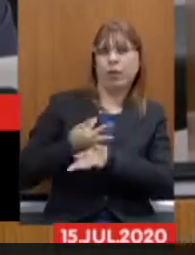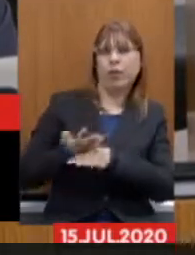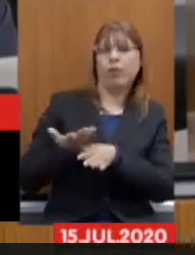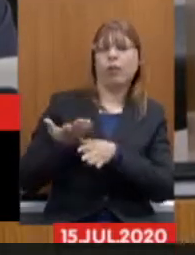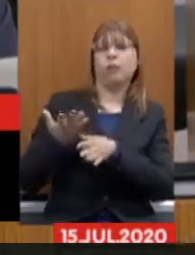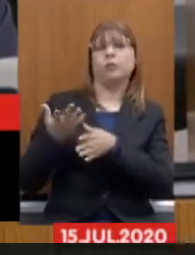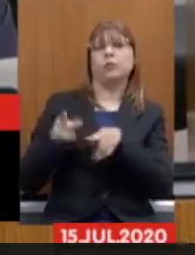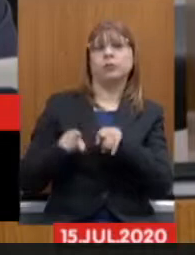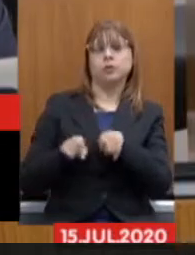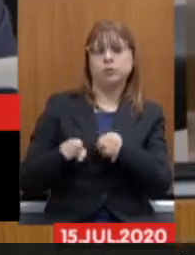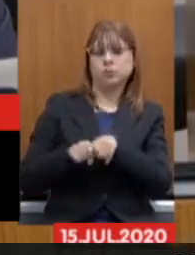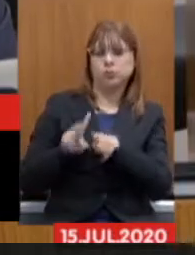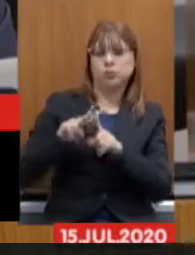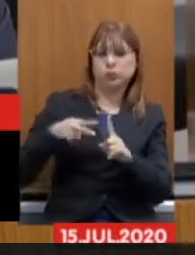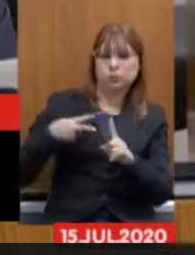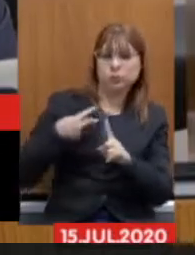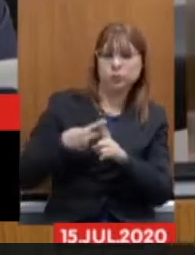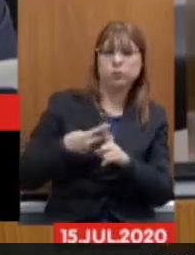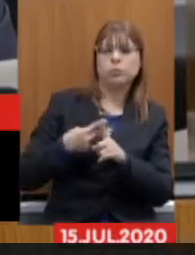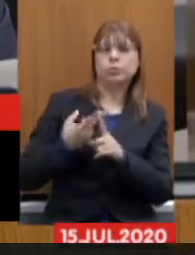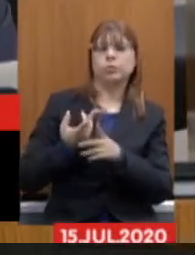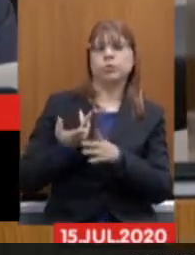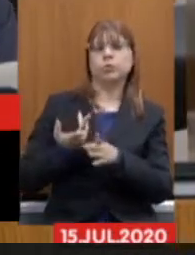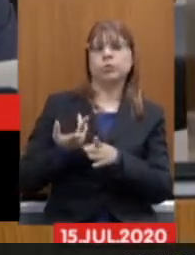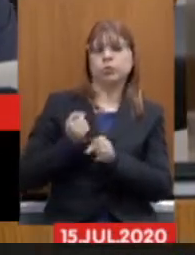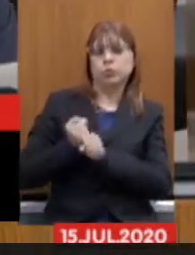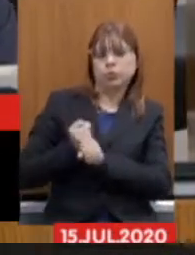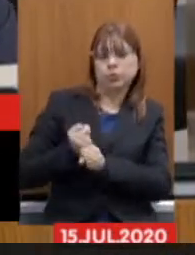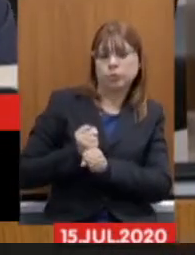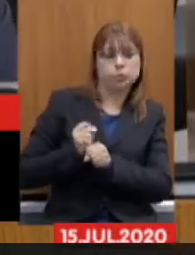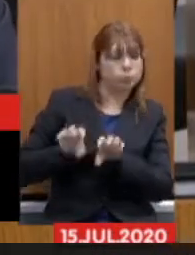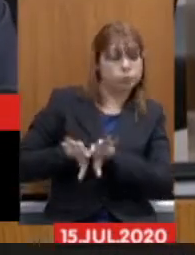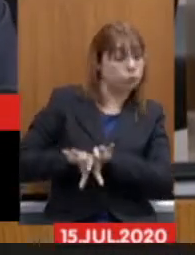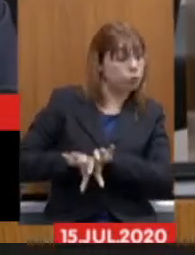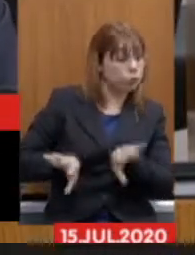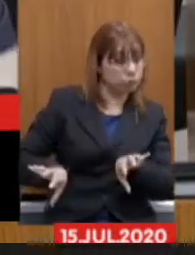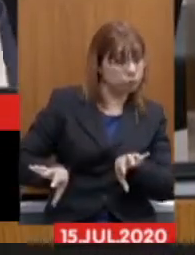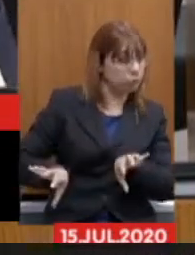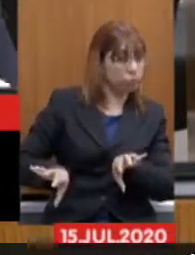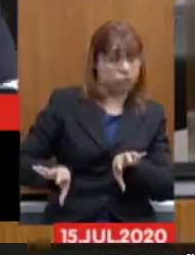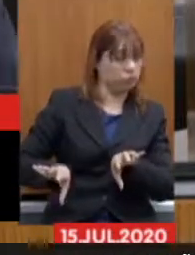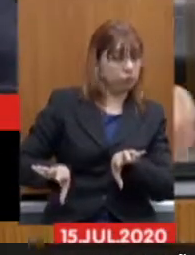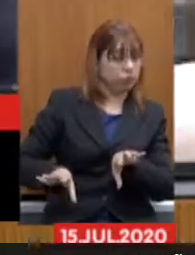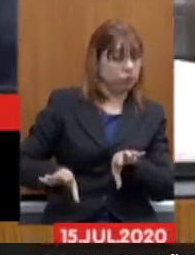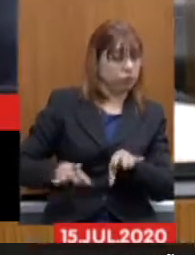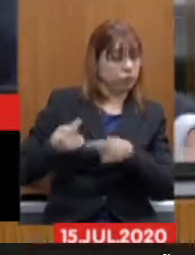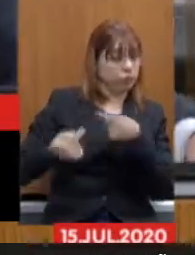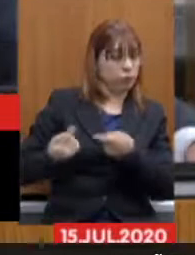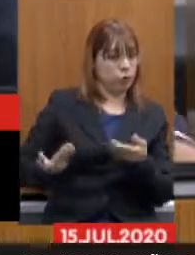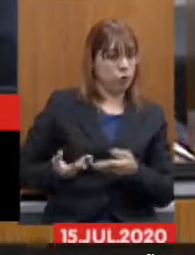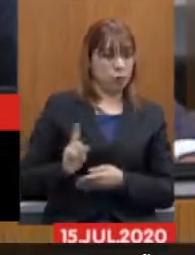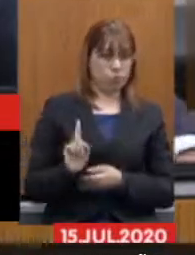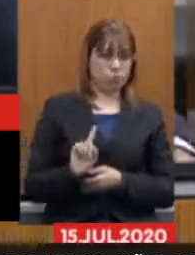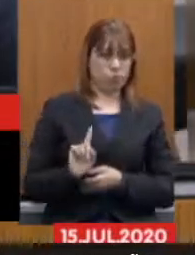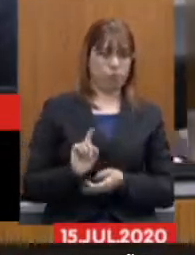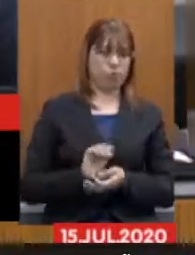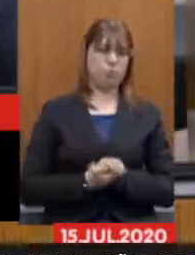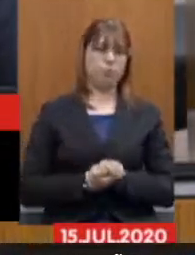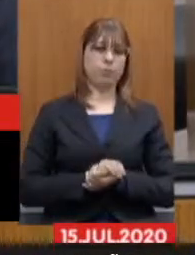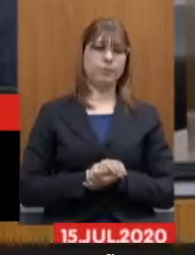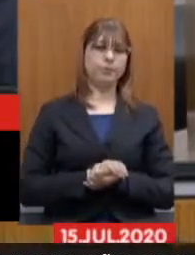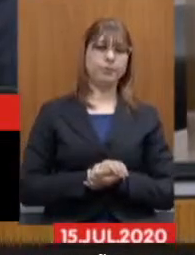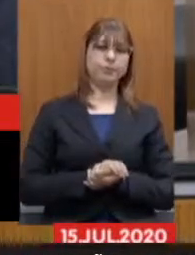adicionais de desempenho ou por tempo de serviço foram desmembradas da reforma e não estarão em análise nesse momento